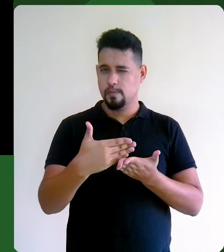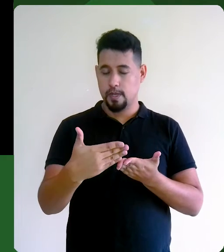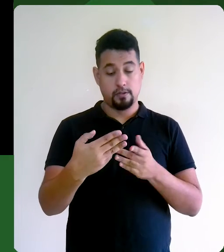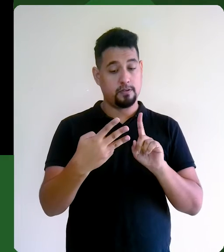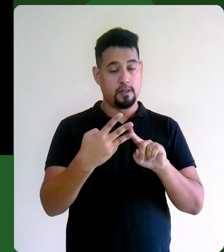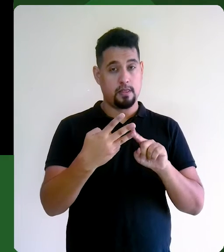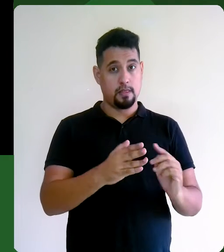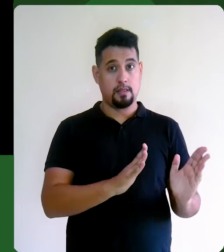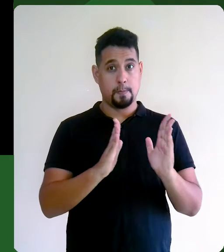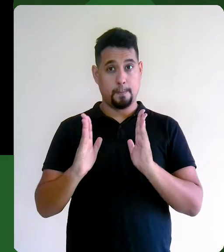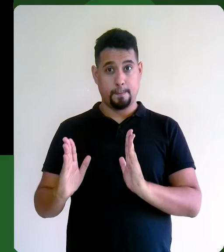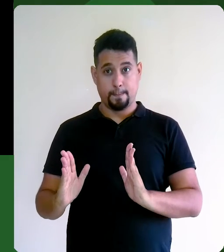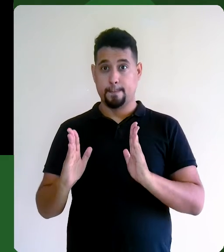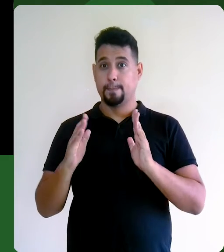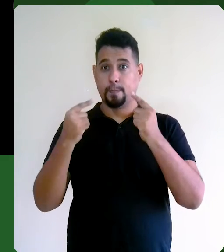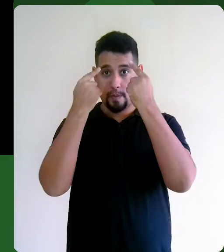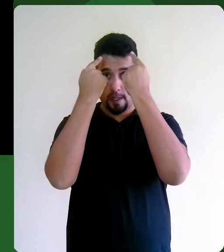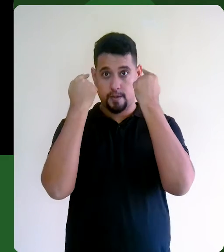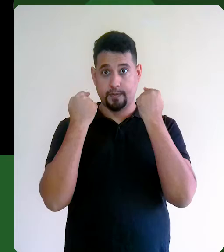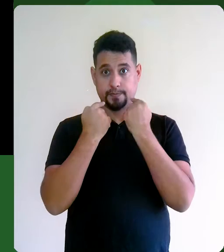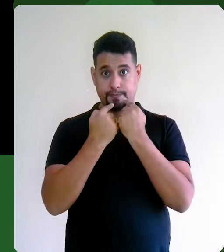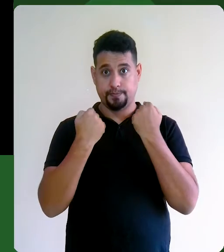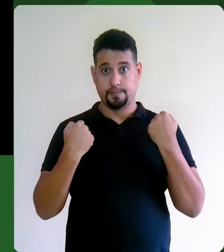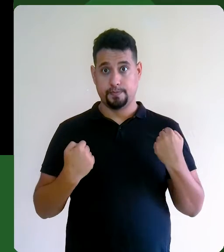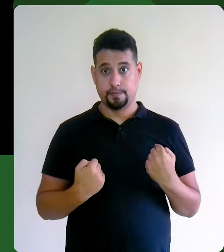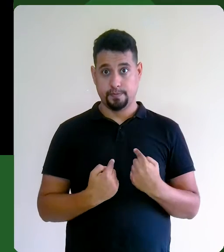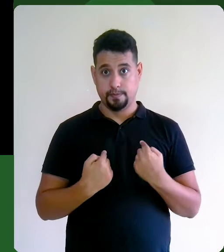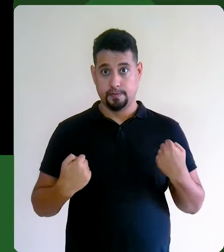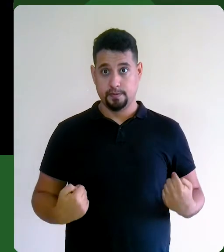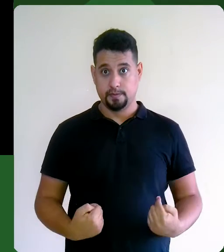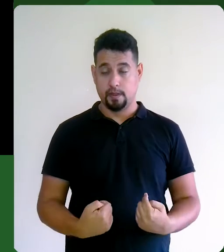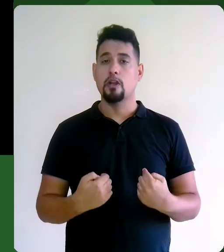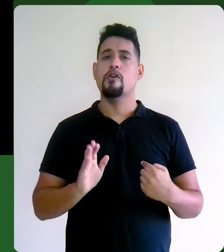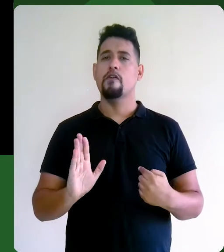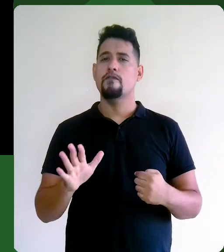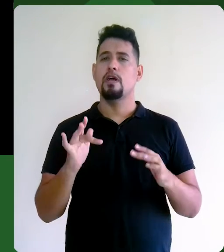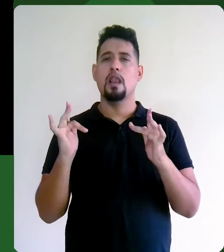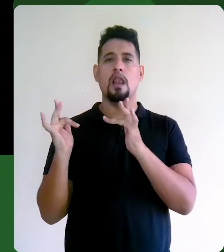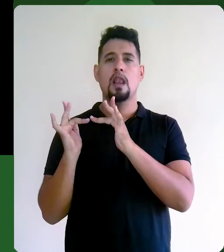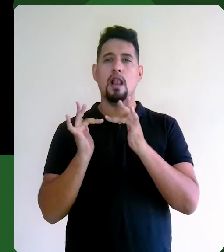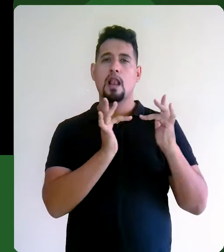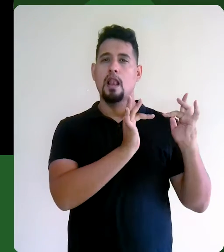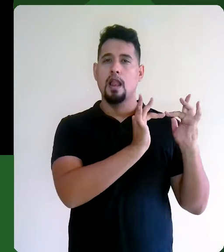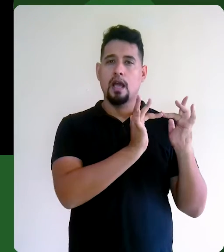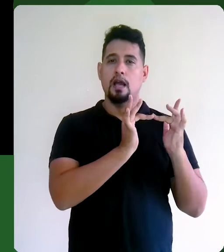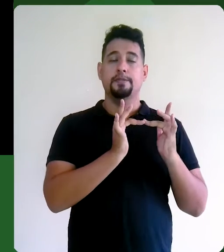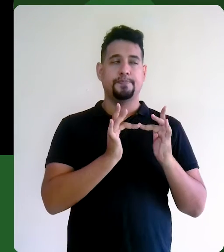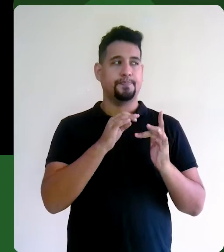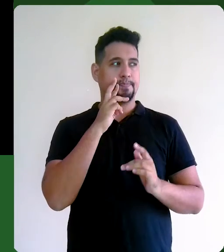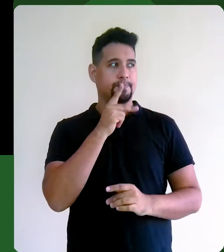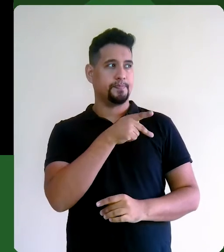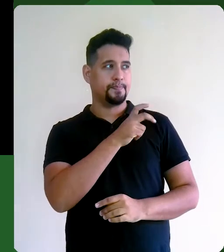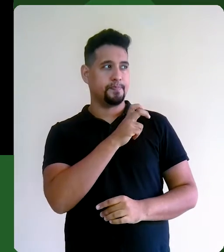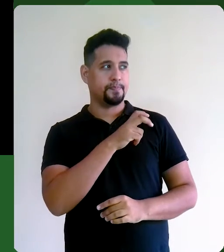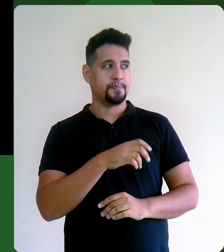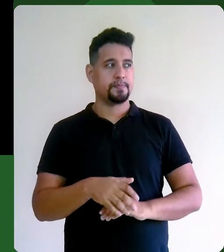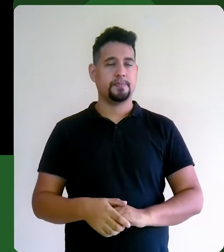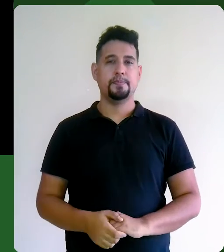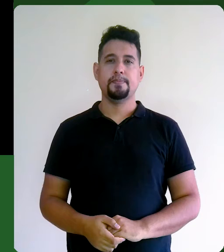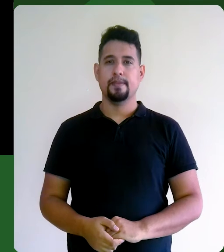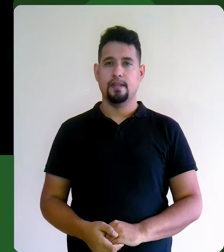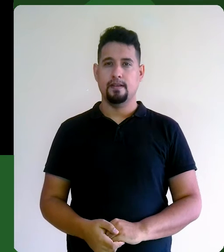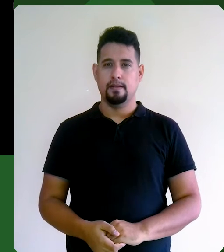início do terceiro espaço da cabeça. Então, eu vou ligar as laterais do ombro até